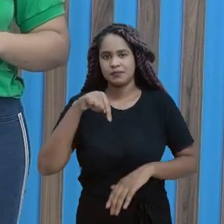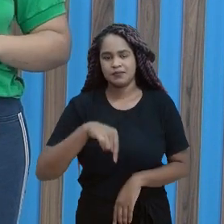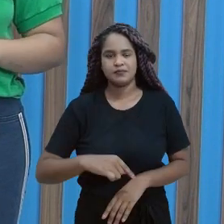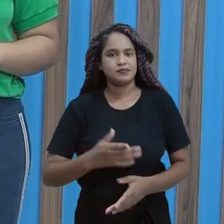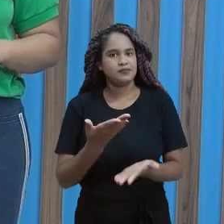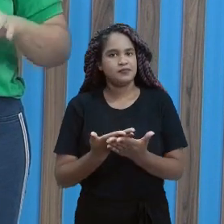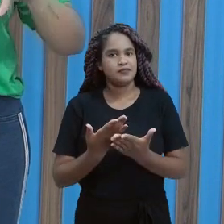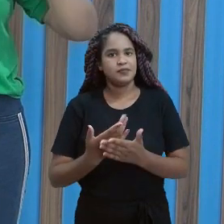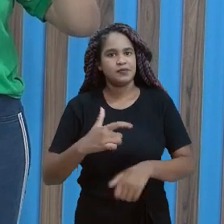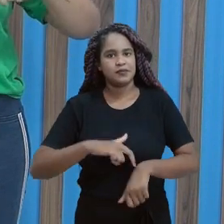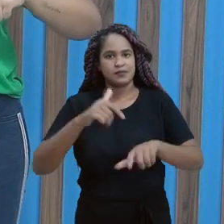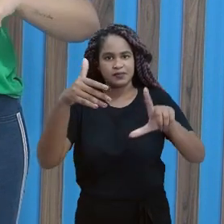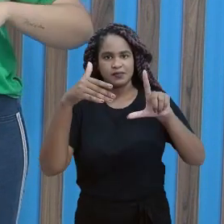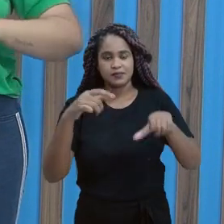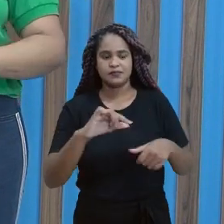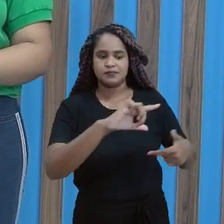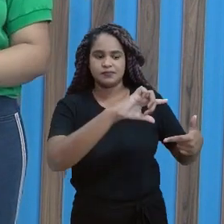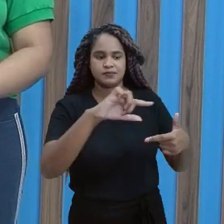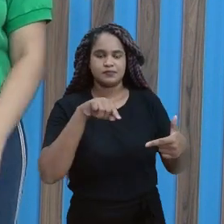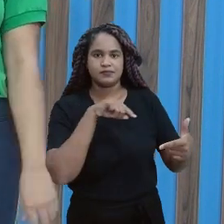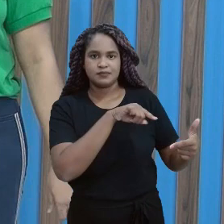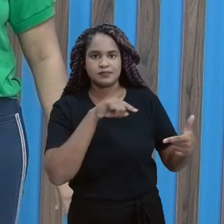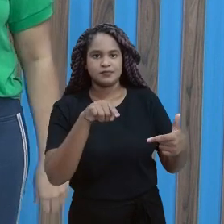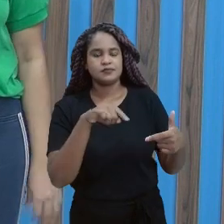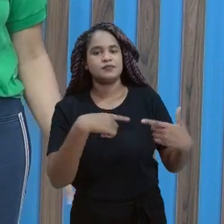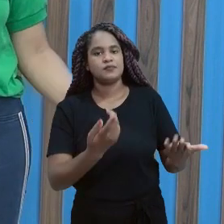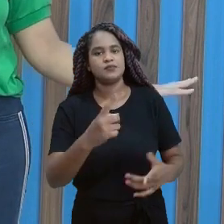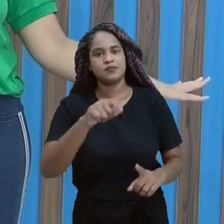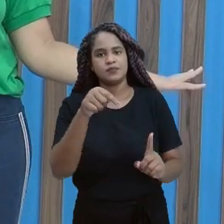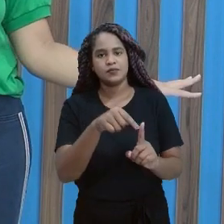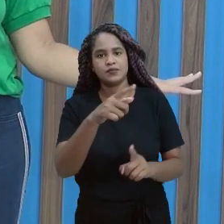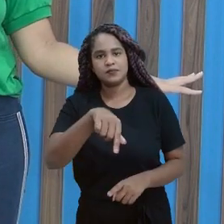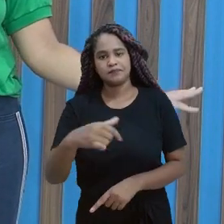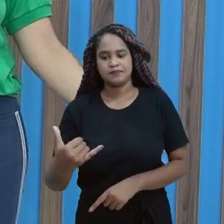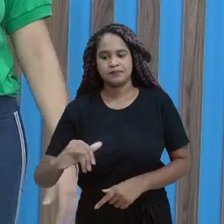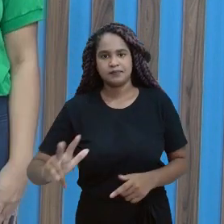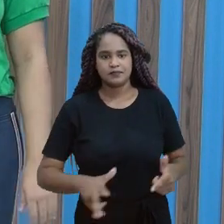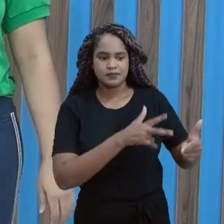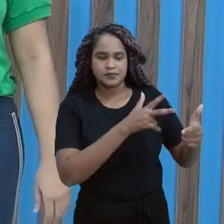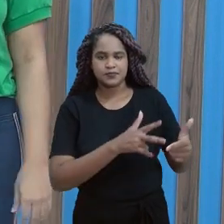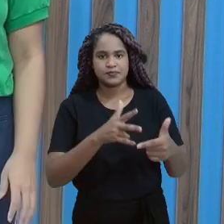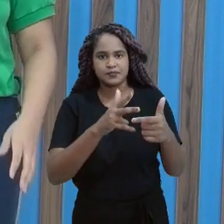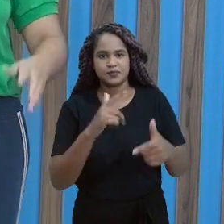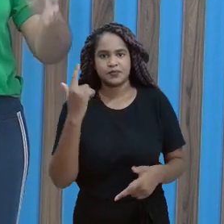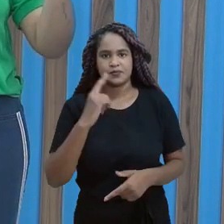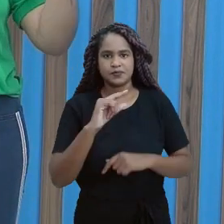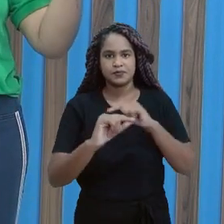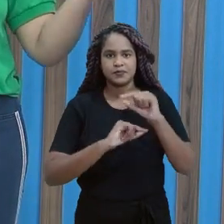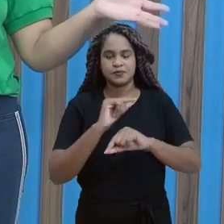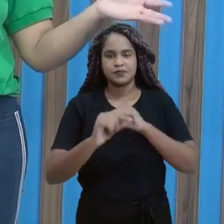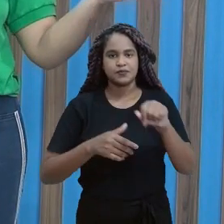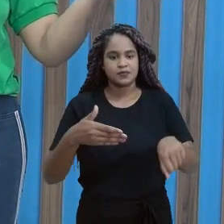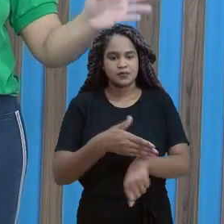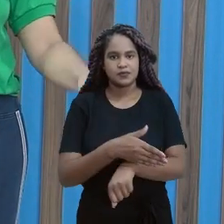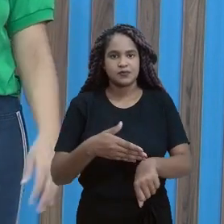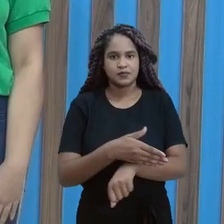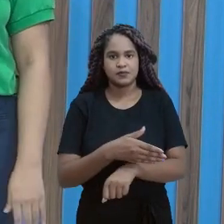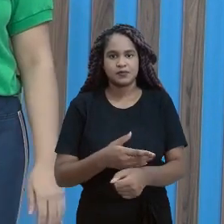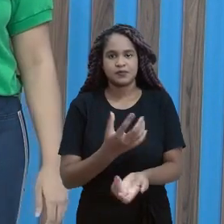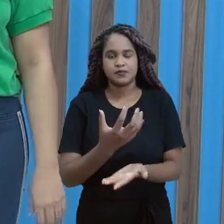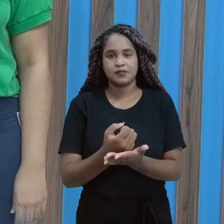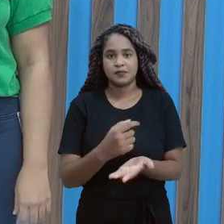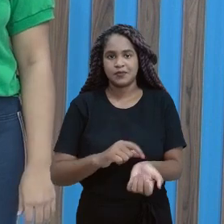aula ao vivo. Ó, tem os QR Codes aí na sua tela para que você aponte a câmera do seu celular e vai te direcionar para